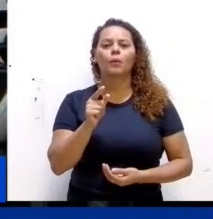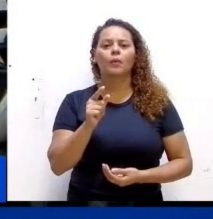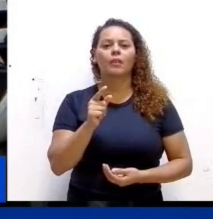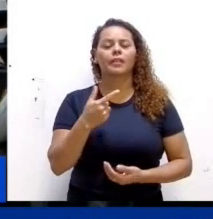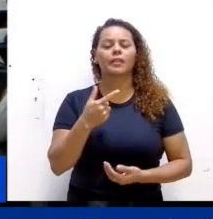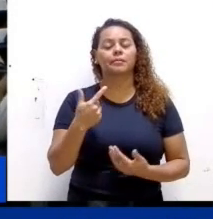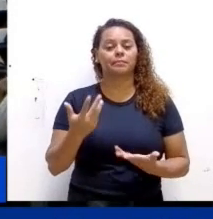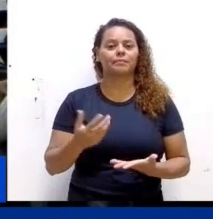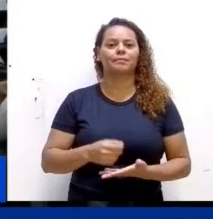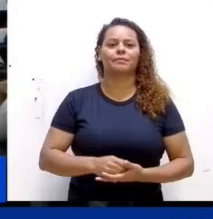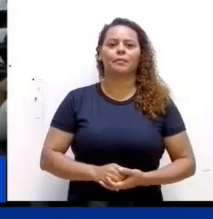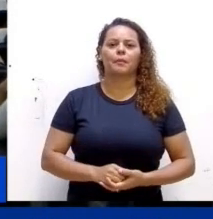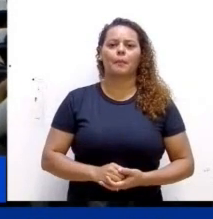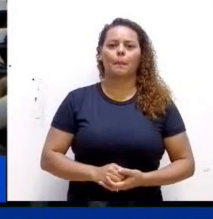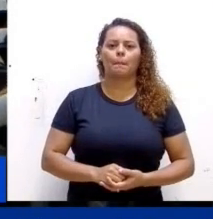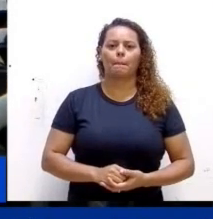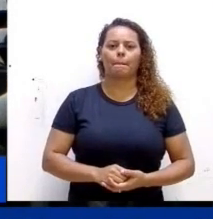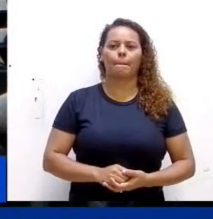Gente,